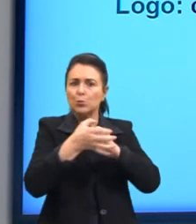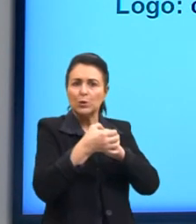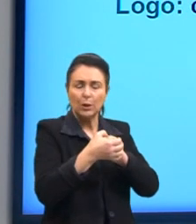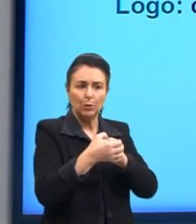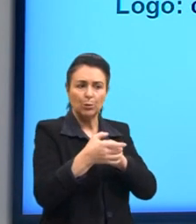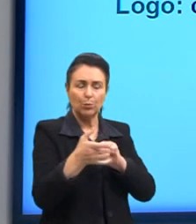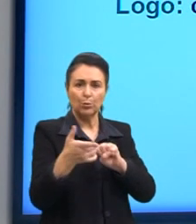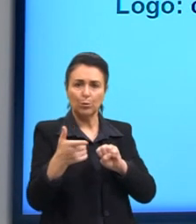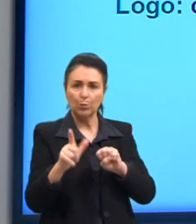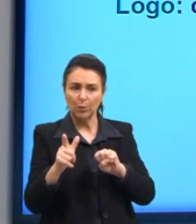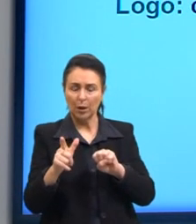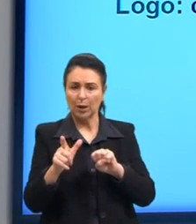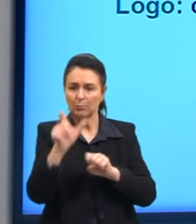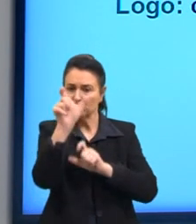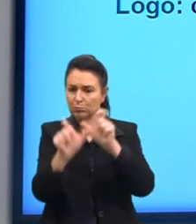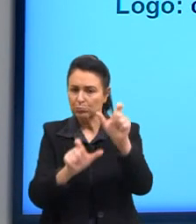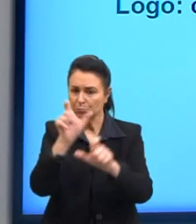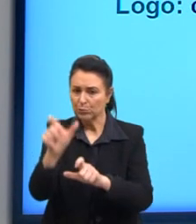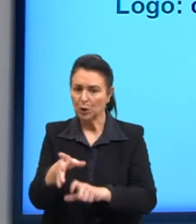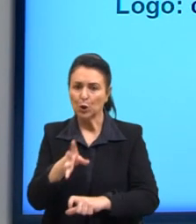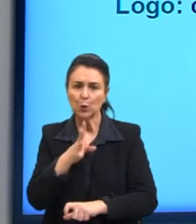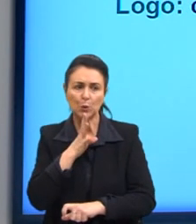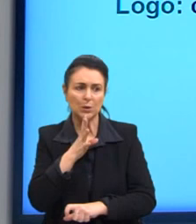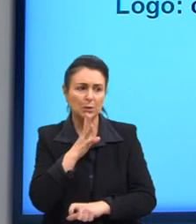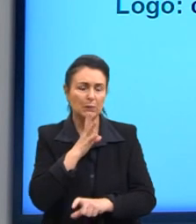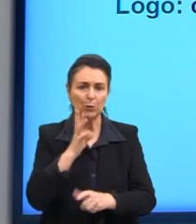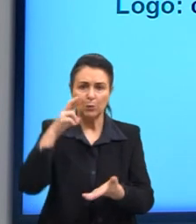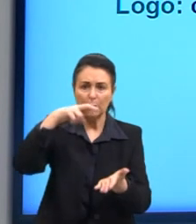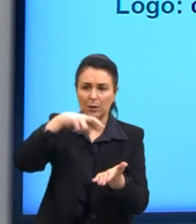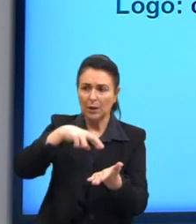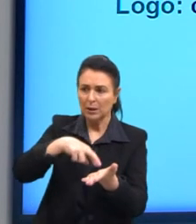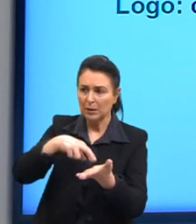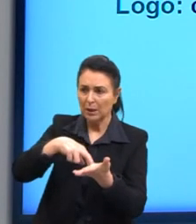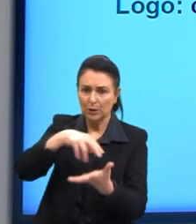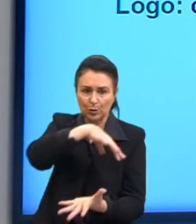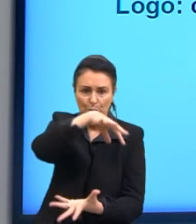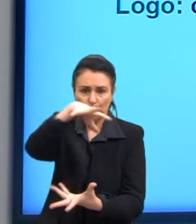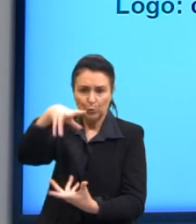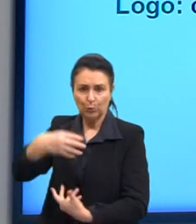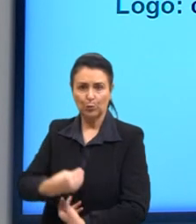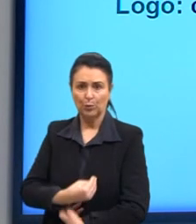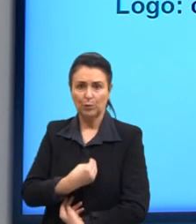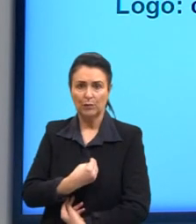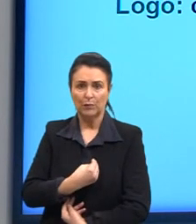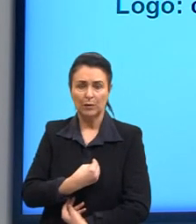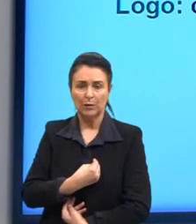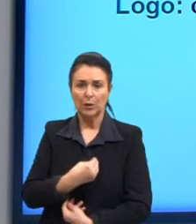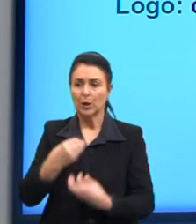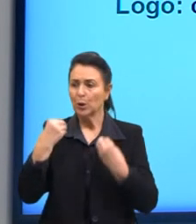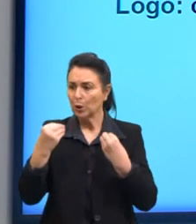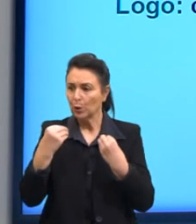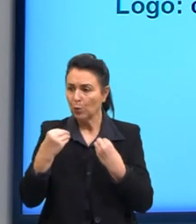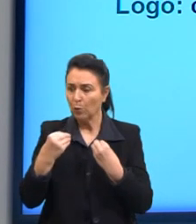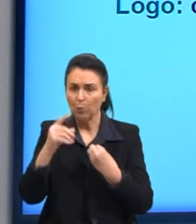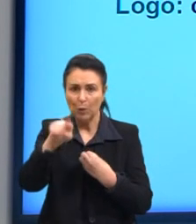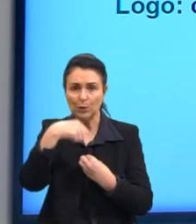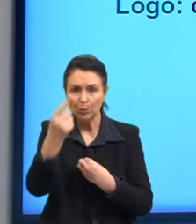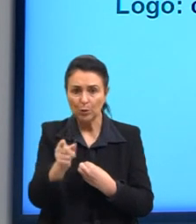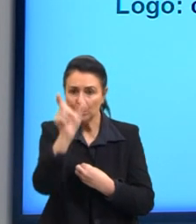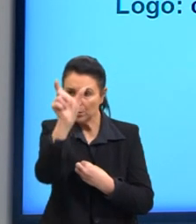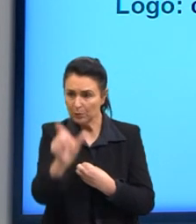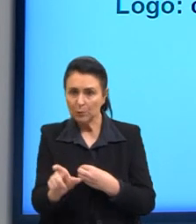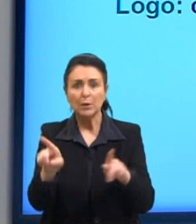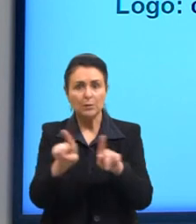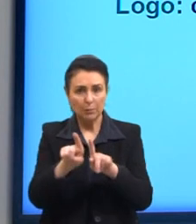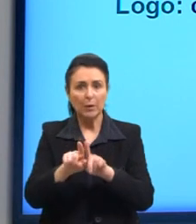possua um pleno conhecimento da realidade na qual estão inseridos e de como o seu próximo pode desfrutar